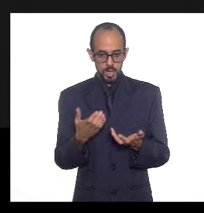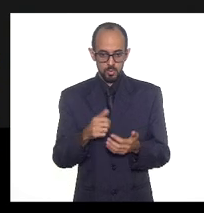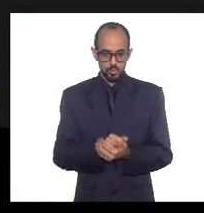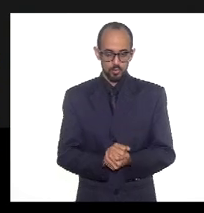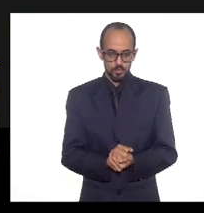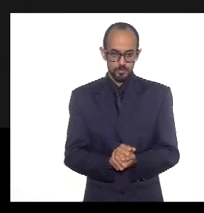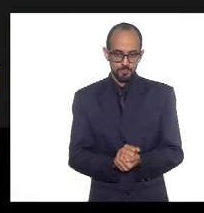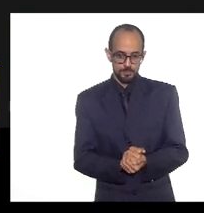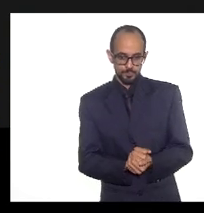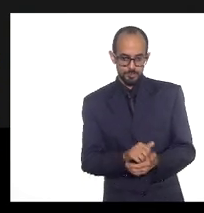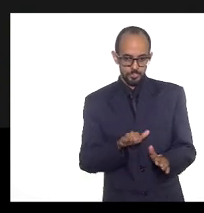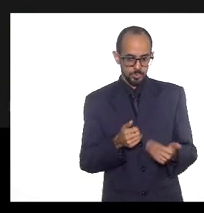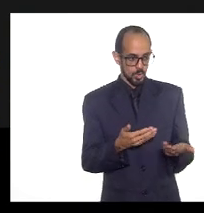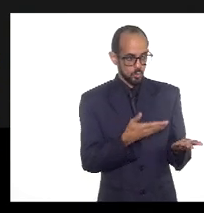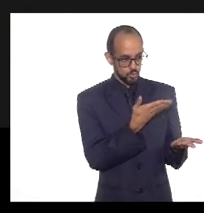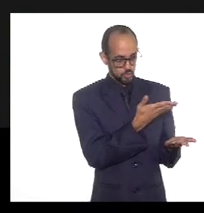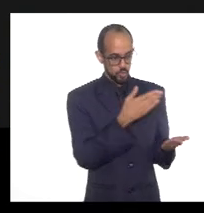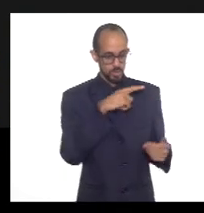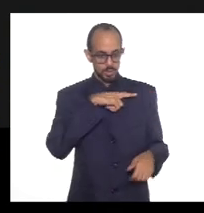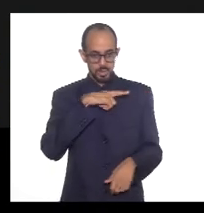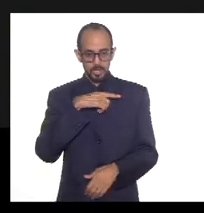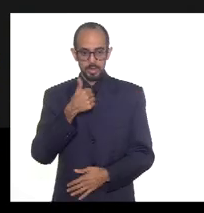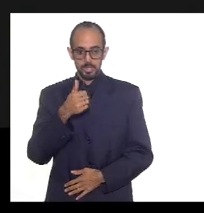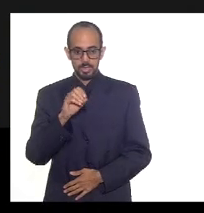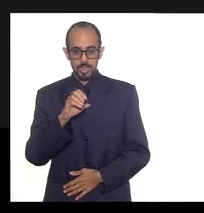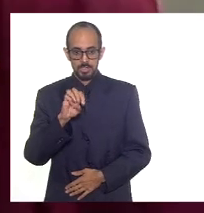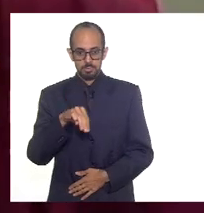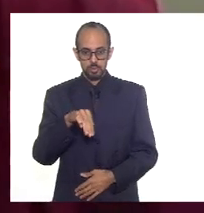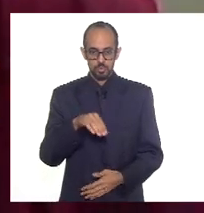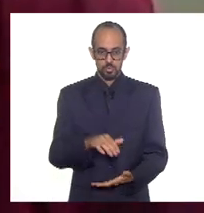Eurico Júnior, Vossa Excelência tem 10 minutos.